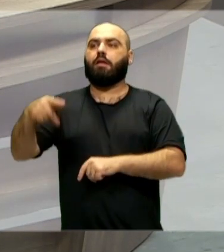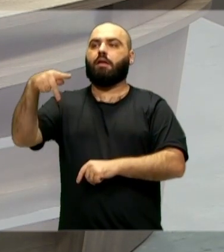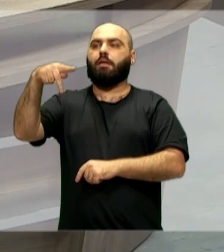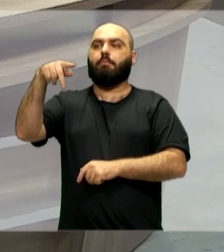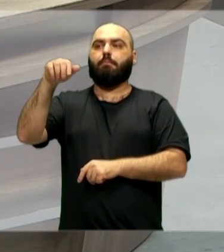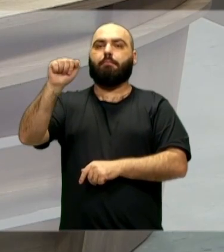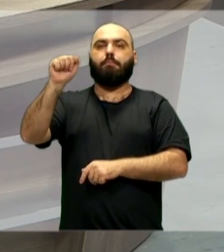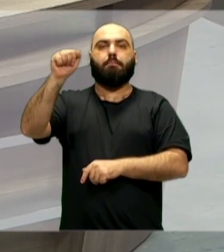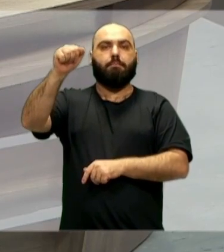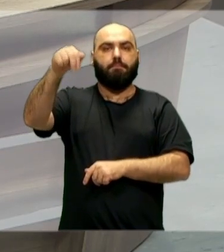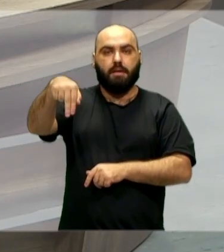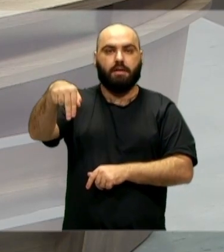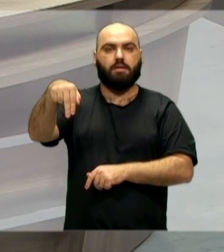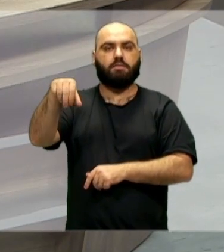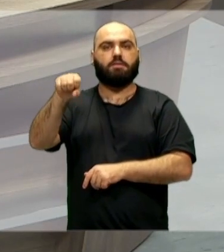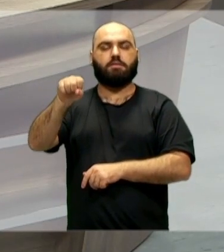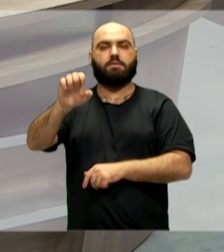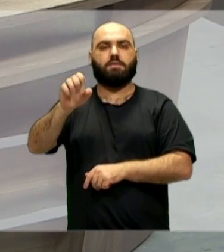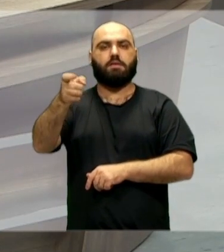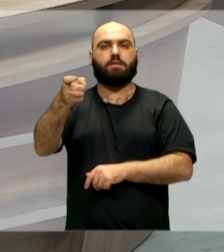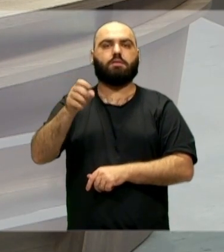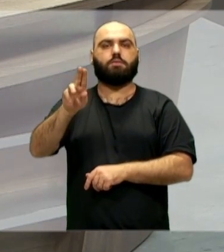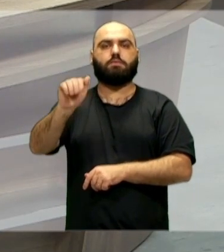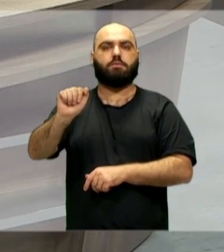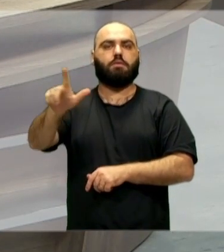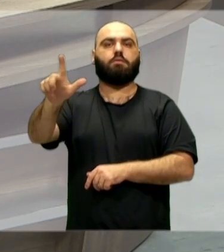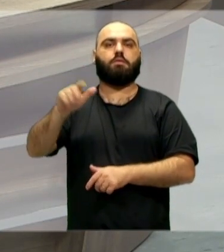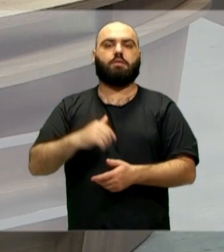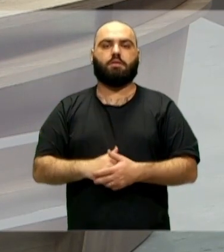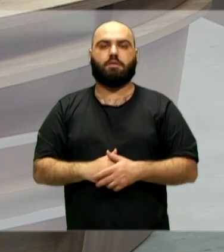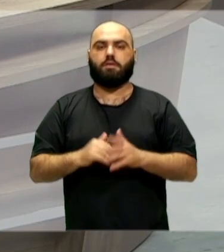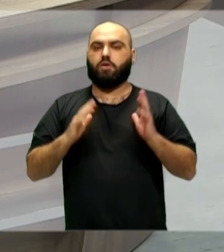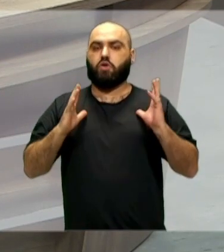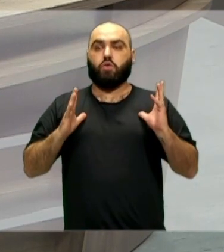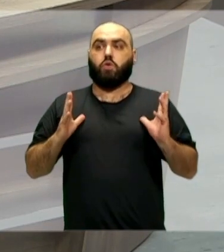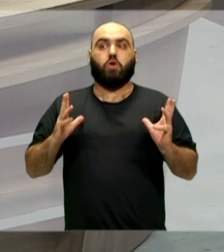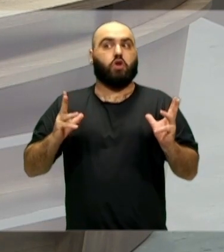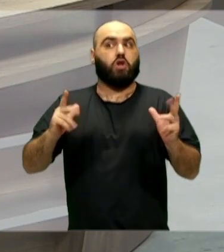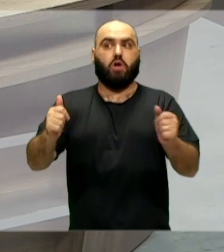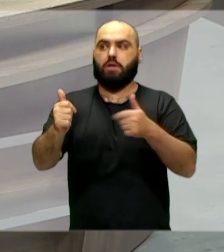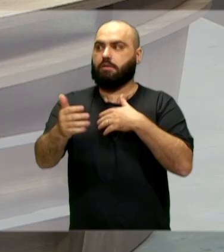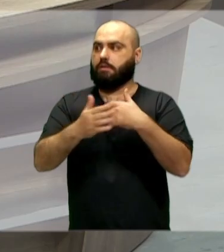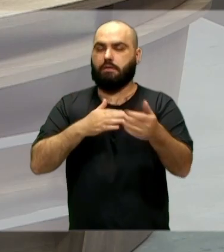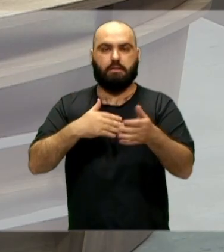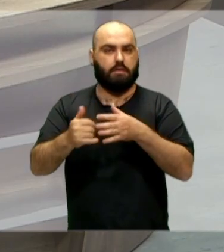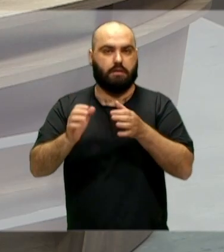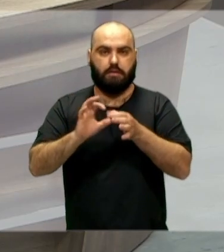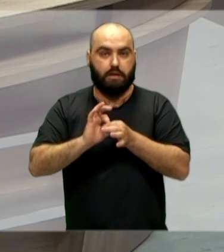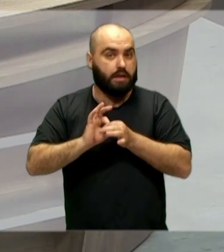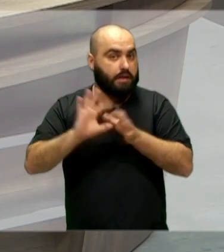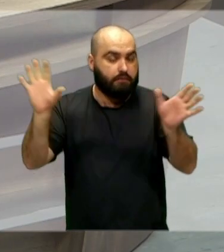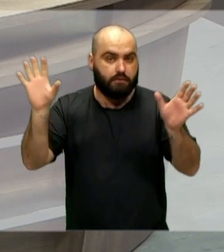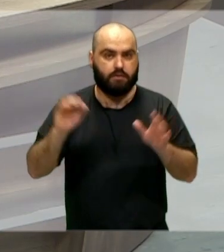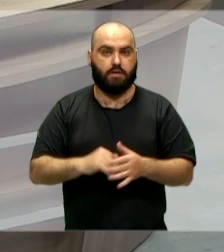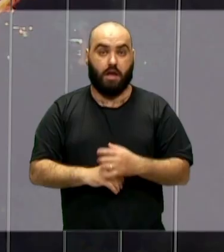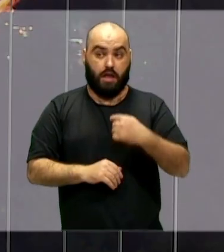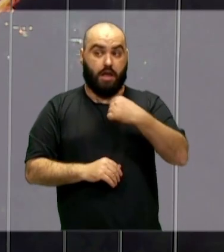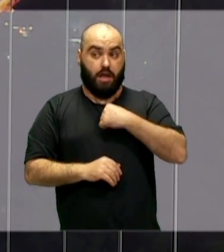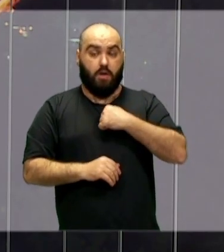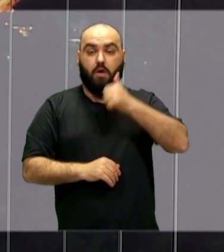Pansexuais. São pessoas que têm uma sexualidade que se expande para todos os gêneros daí. Né? Se eu me apresentasse enquanto uma